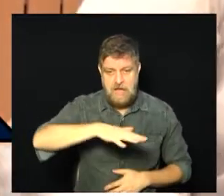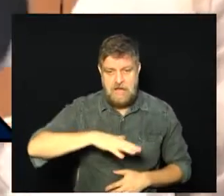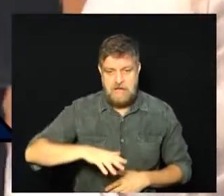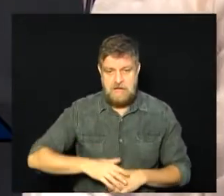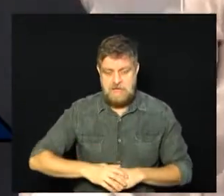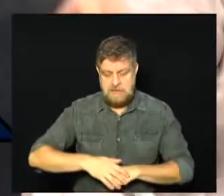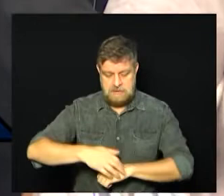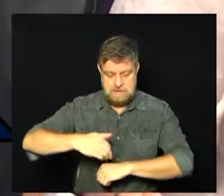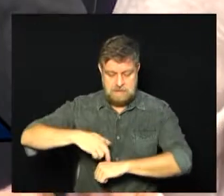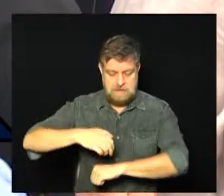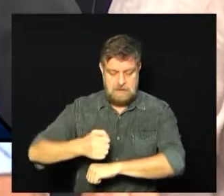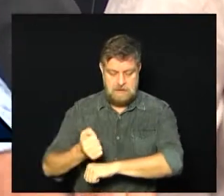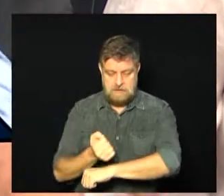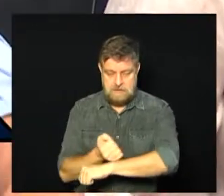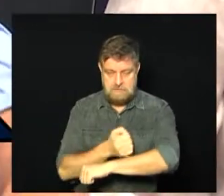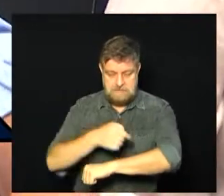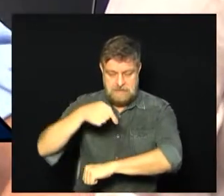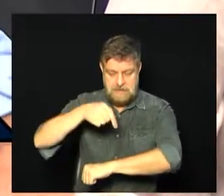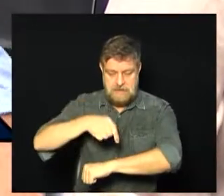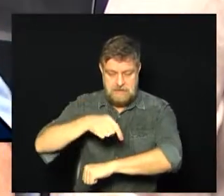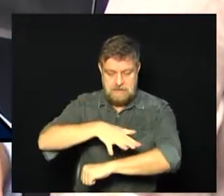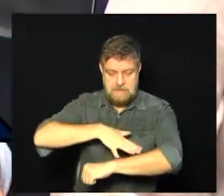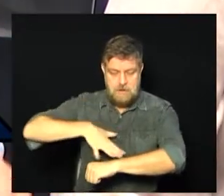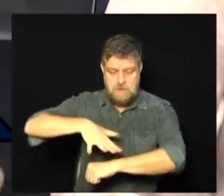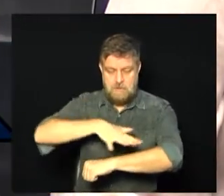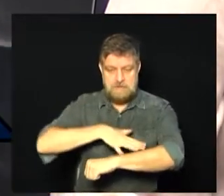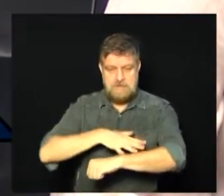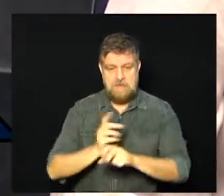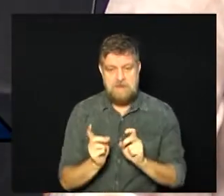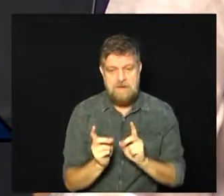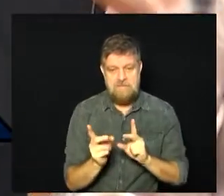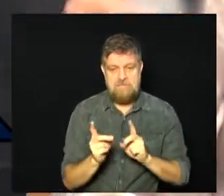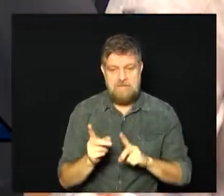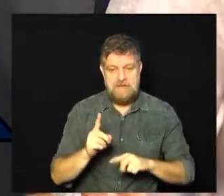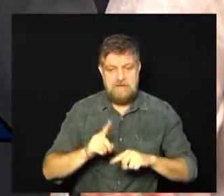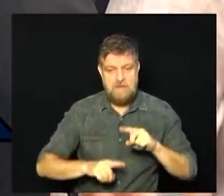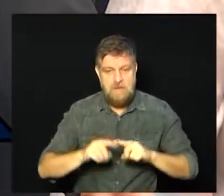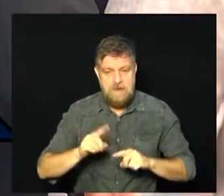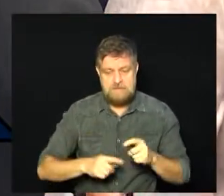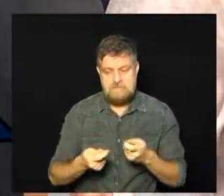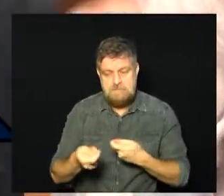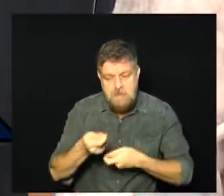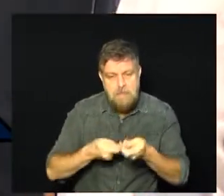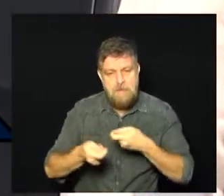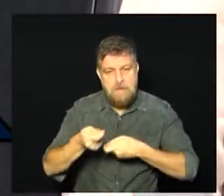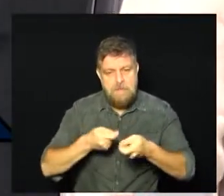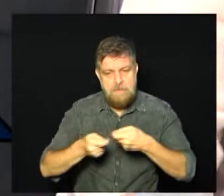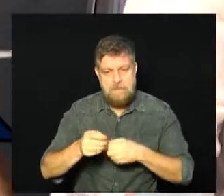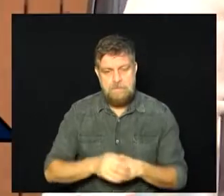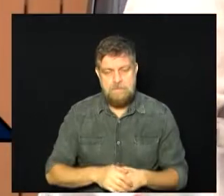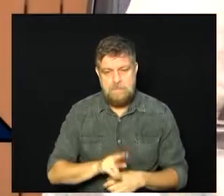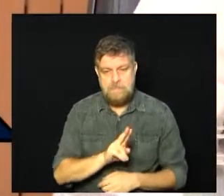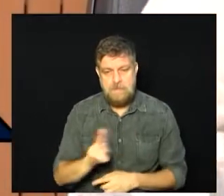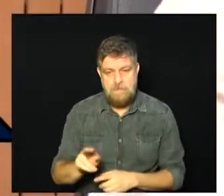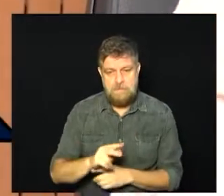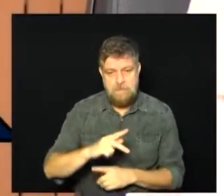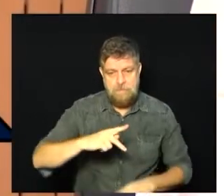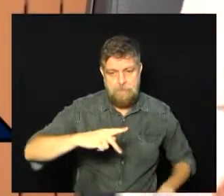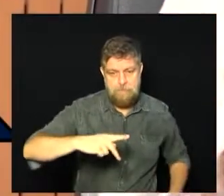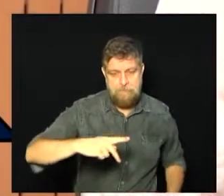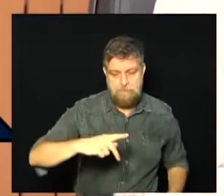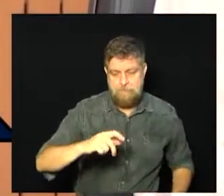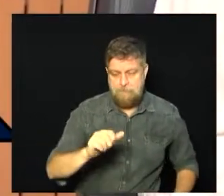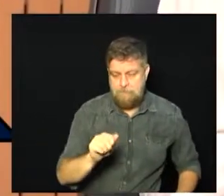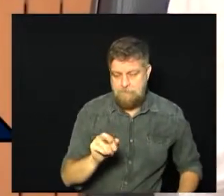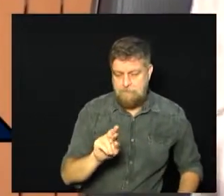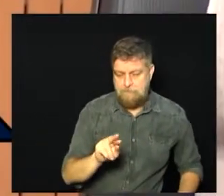passeio público denominada parklets. Eu quero anunciar e agradecer a presença dos vereadores Paulo